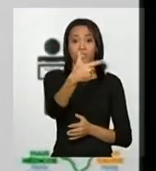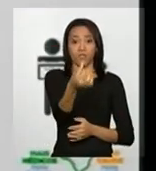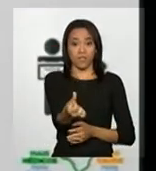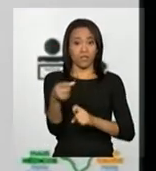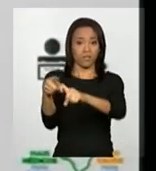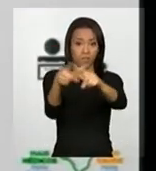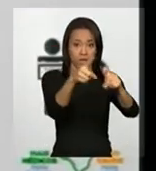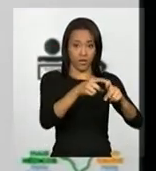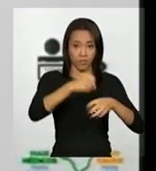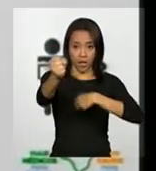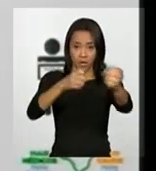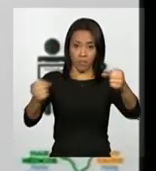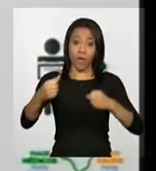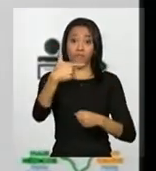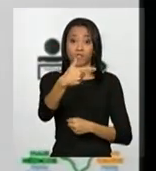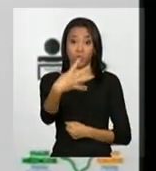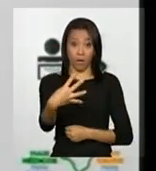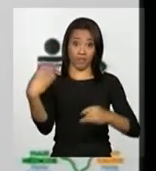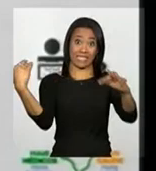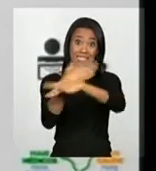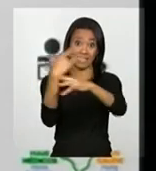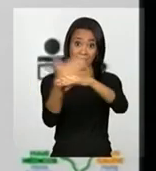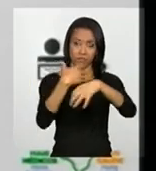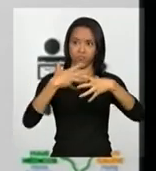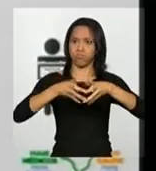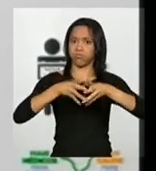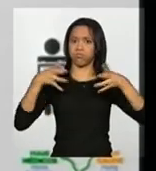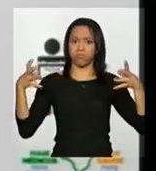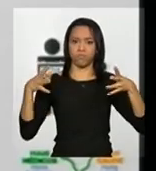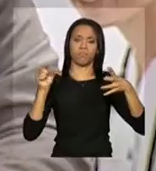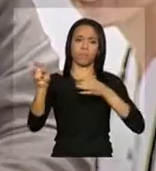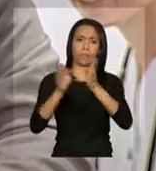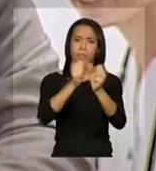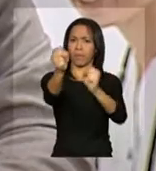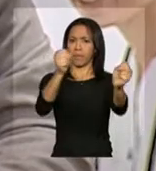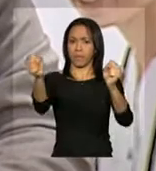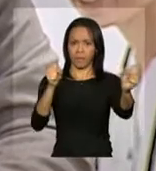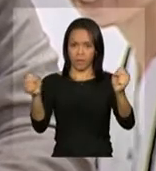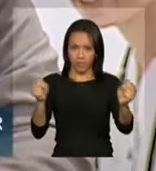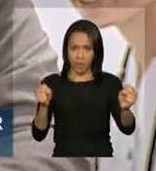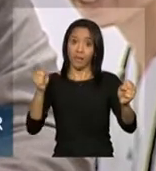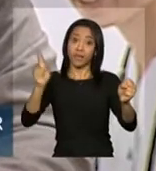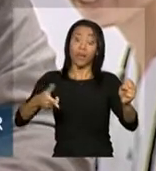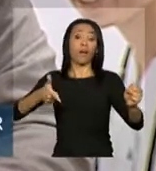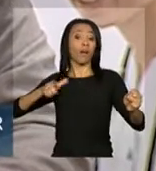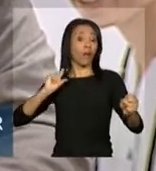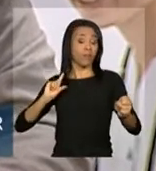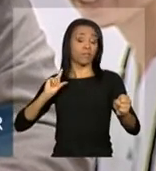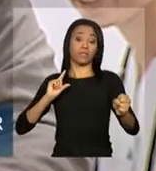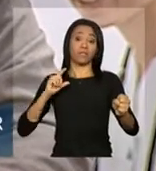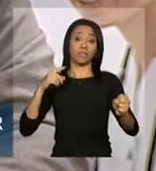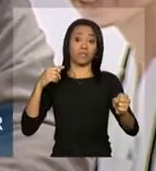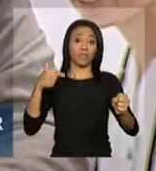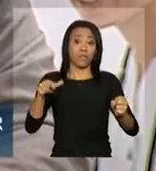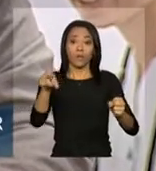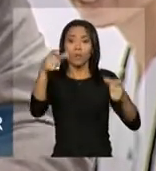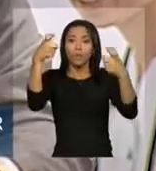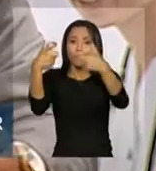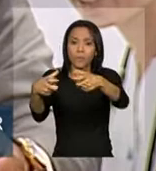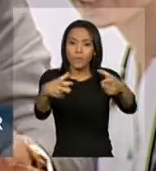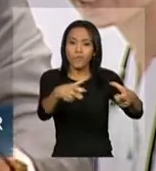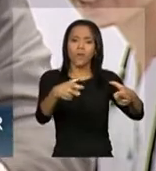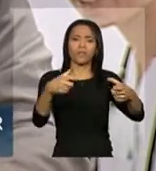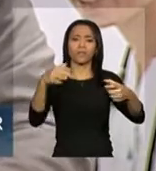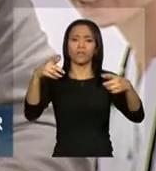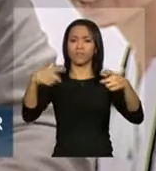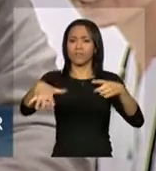para 24 regiões metropolitanas mas pras áreas que eram consideradas Antigamente como Setor censitário 4 e 5 as